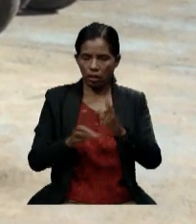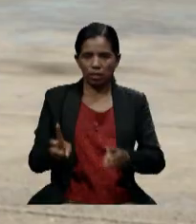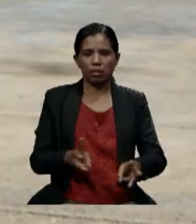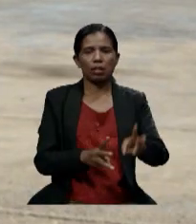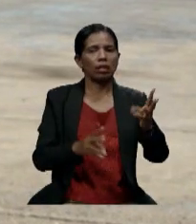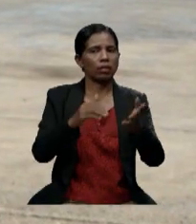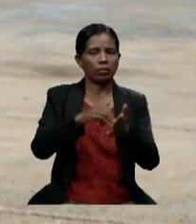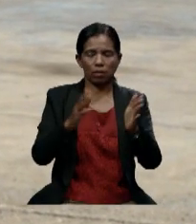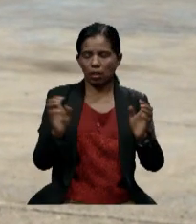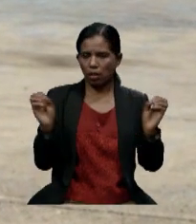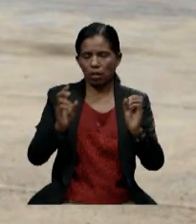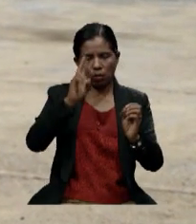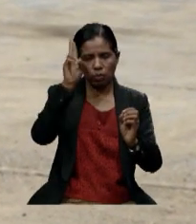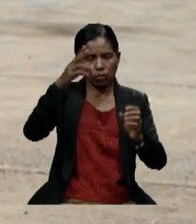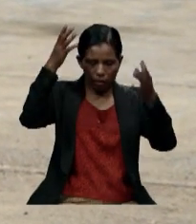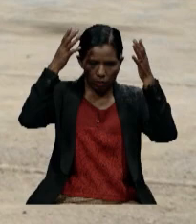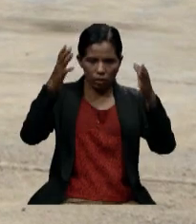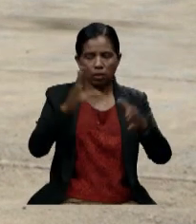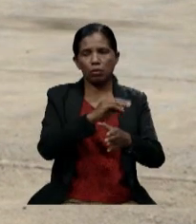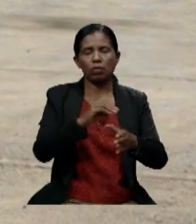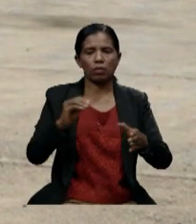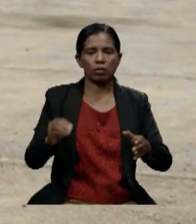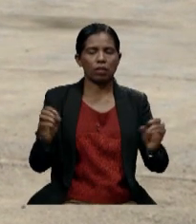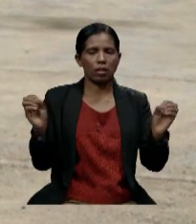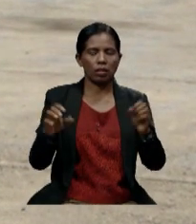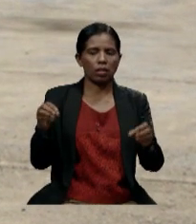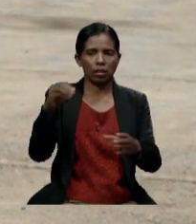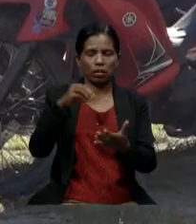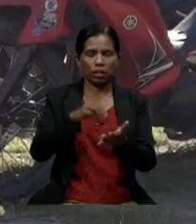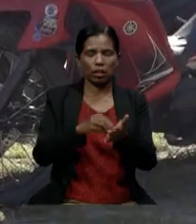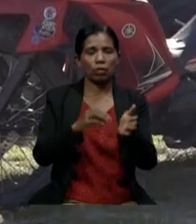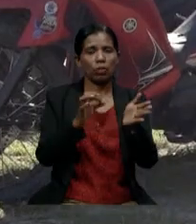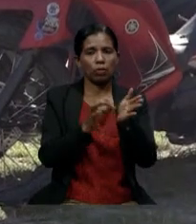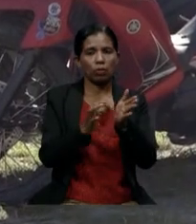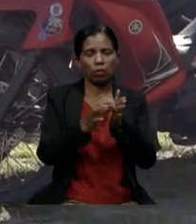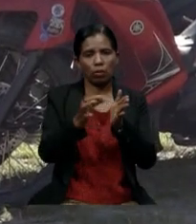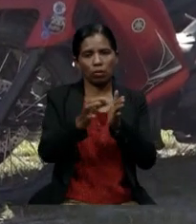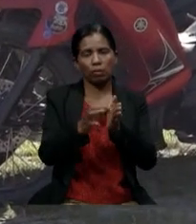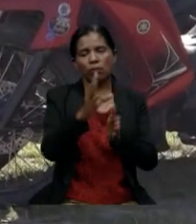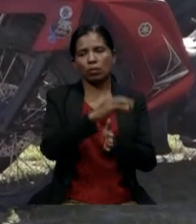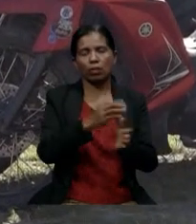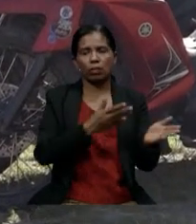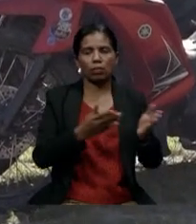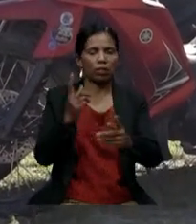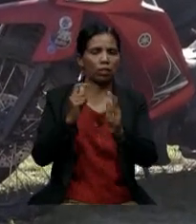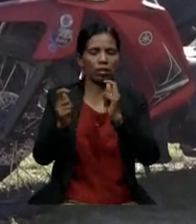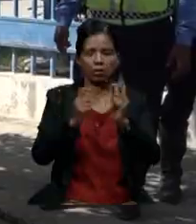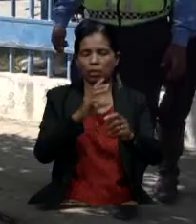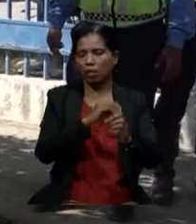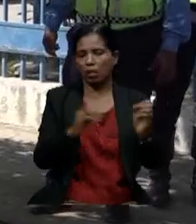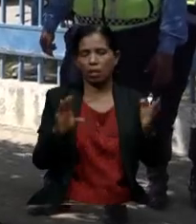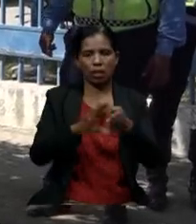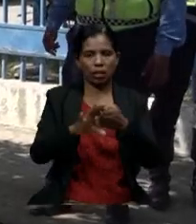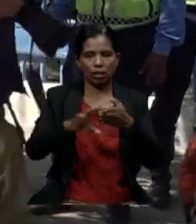la usa capacete, usa cano racing, la monta sapa matrícula, depois lori transporte lai a carta